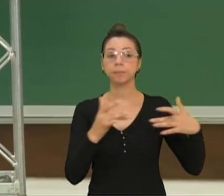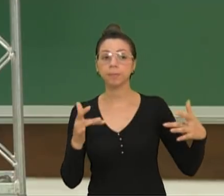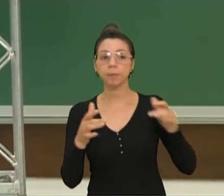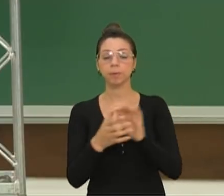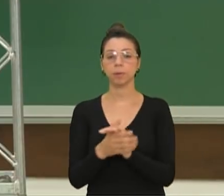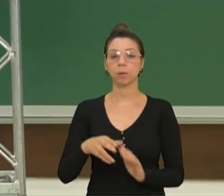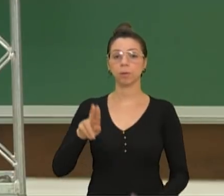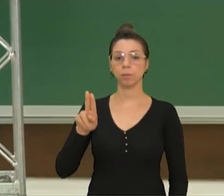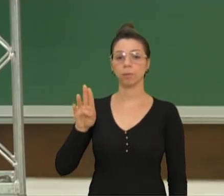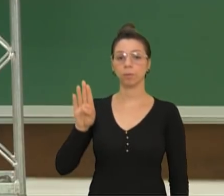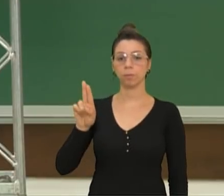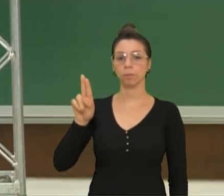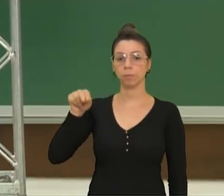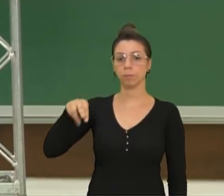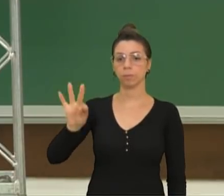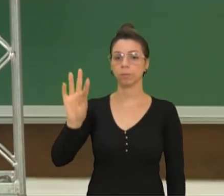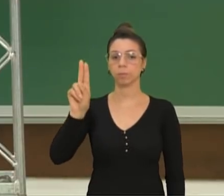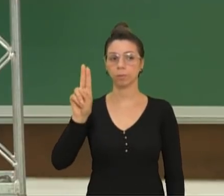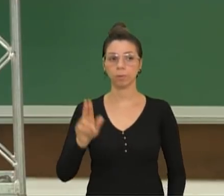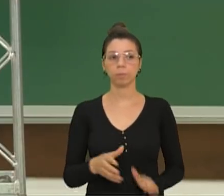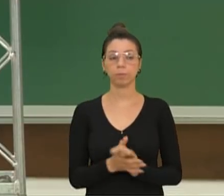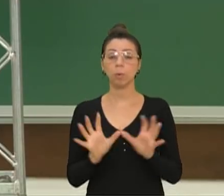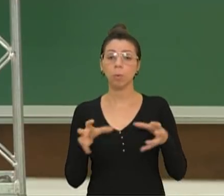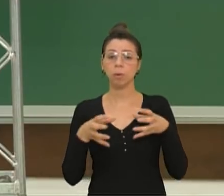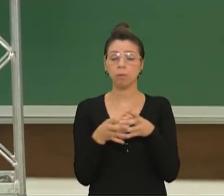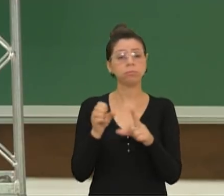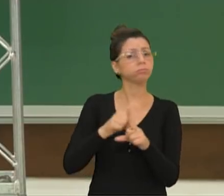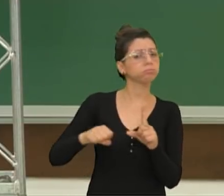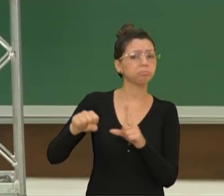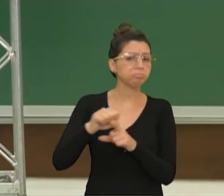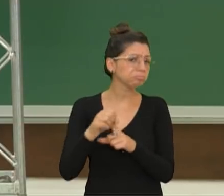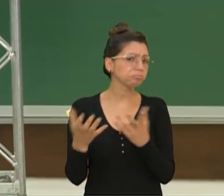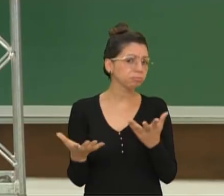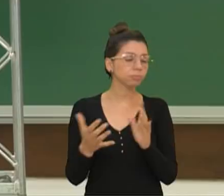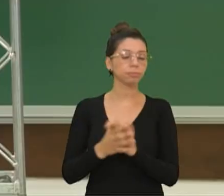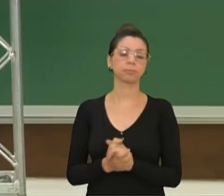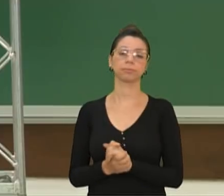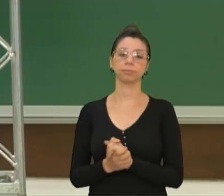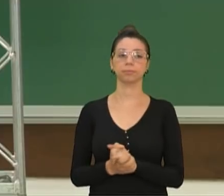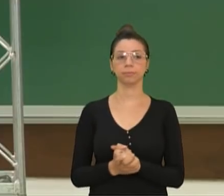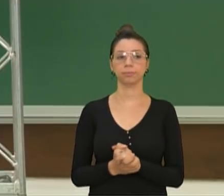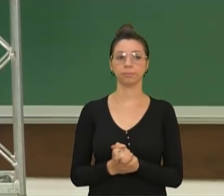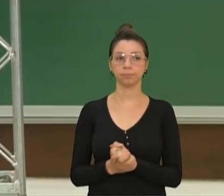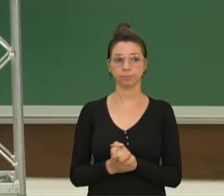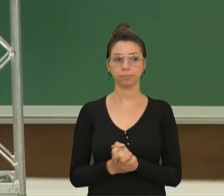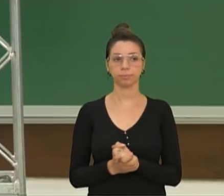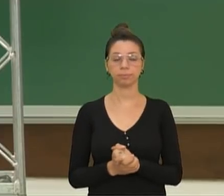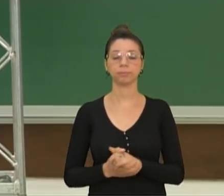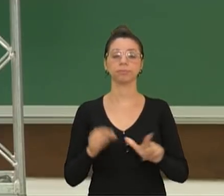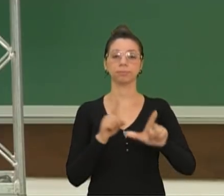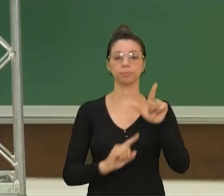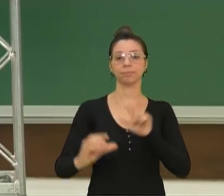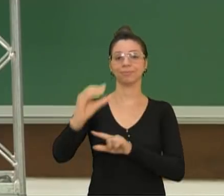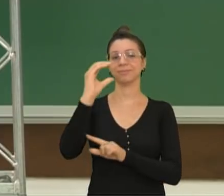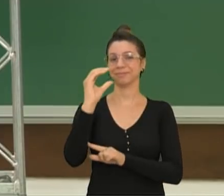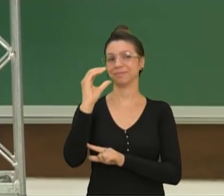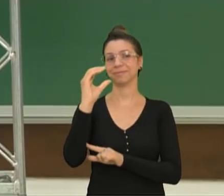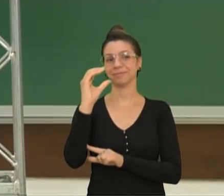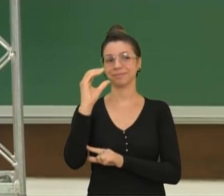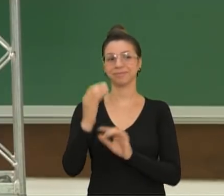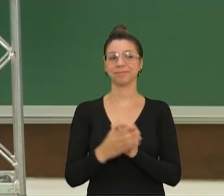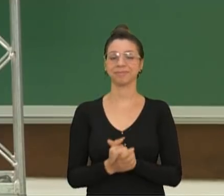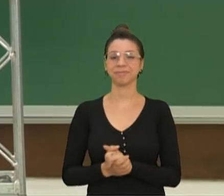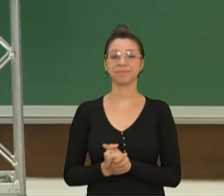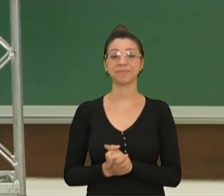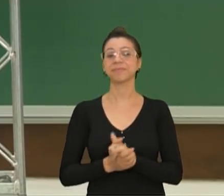D, clã, tribo ou social. Qual que vocês responderam a questão? Seria a letra C. Na cultura